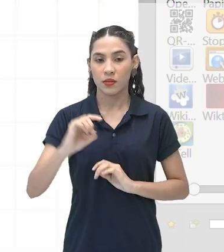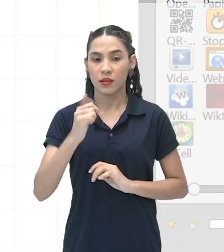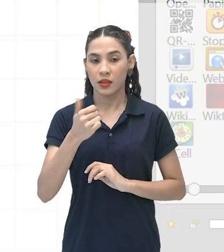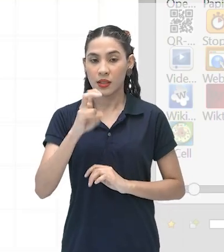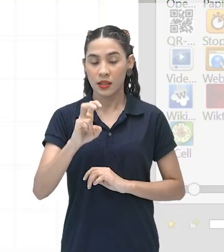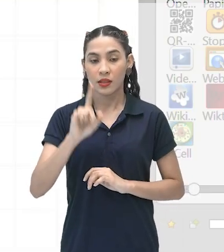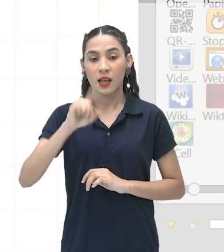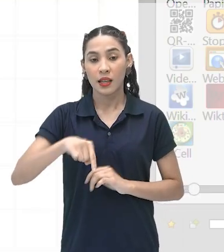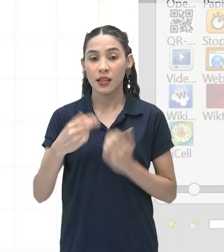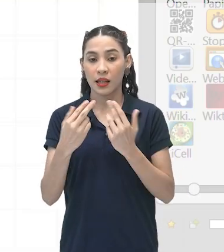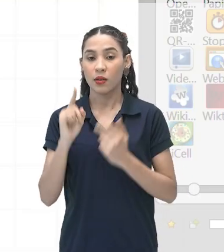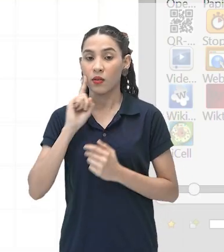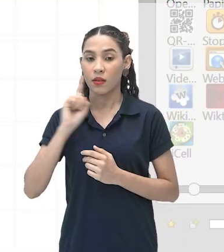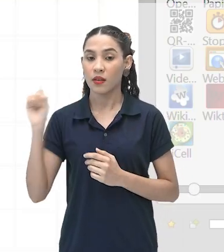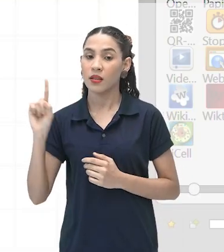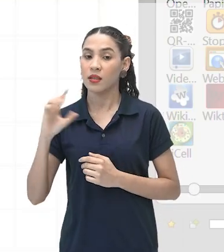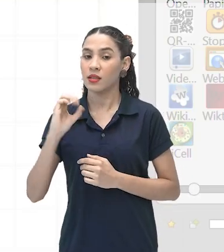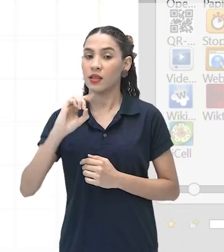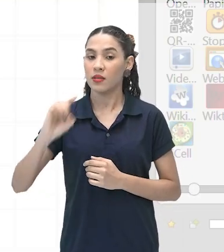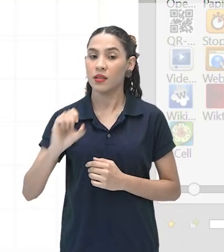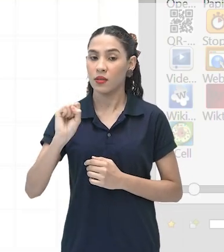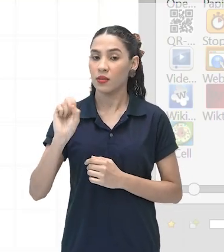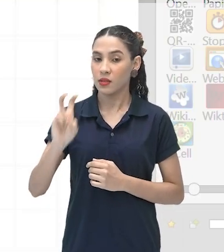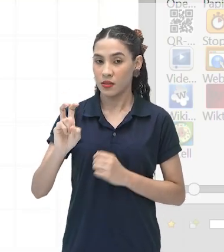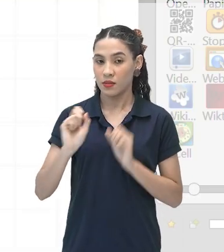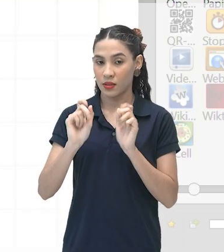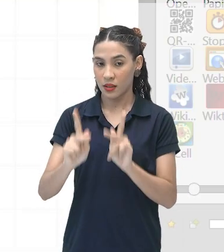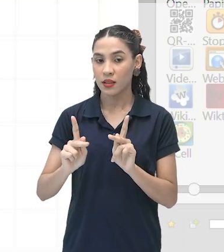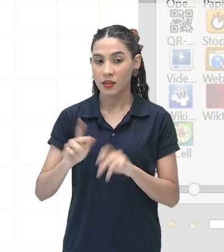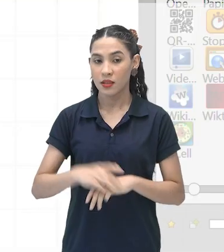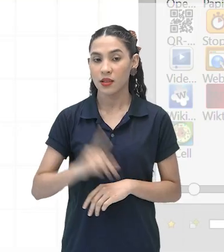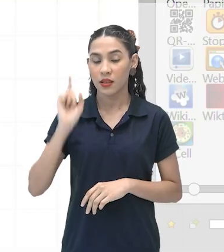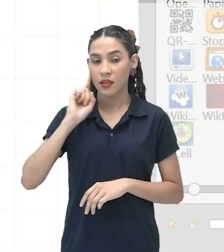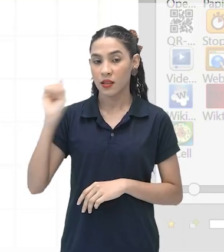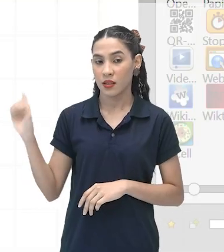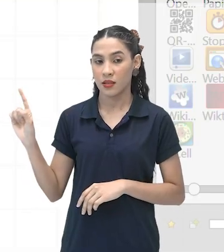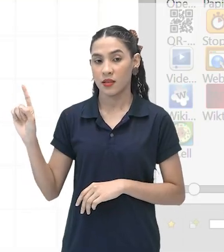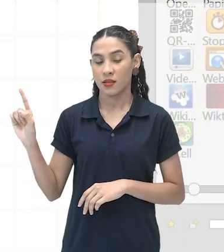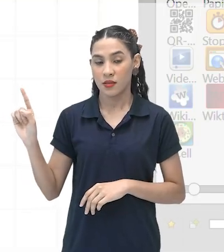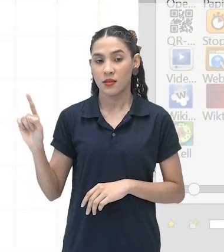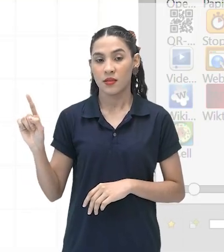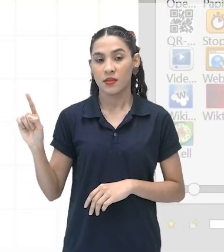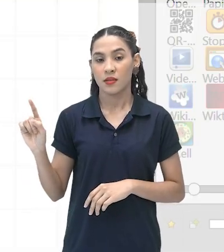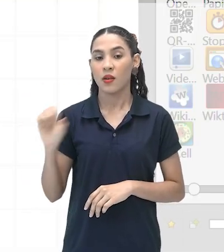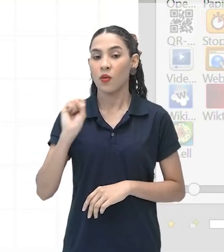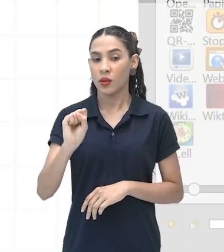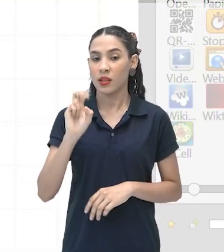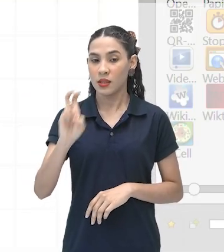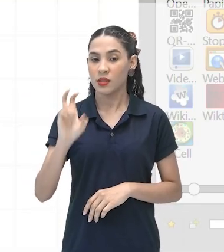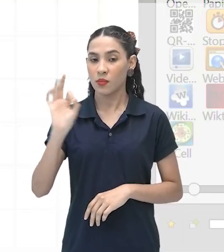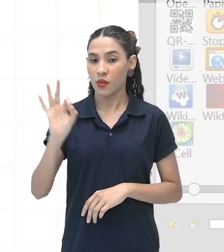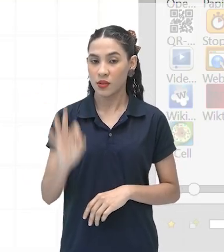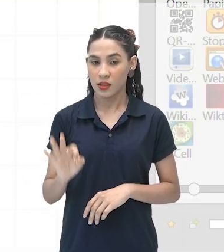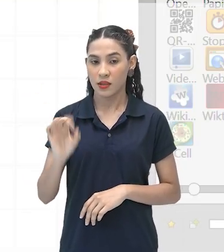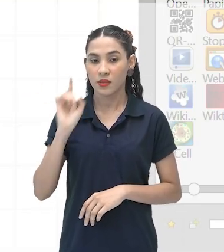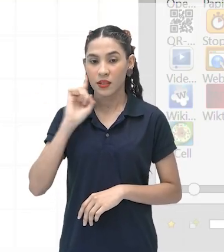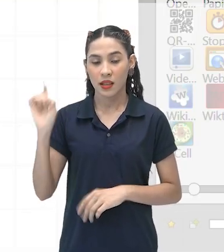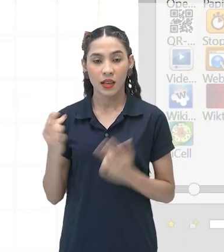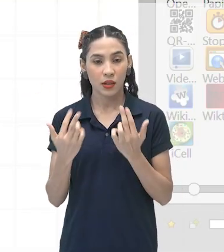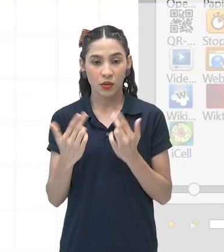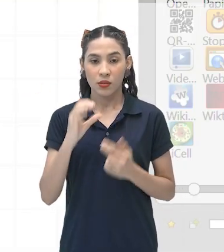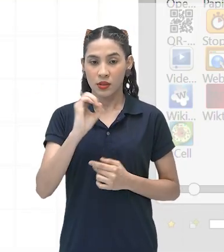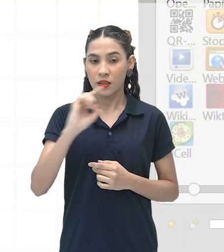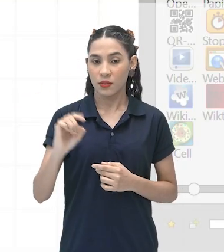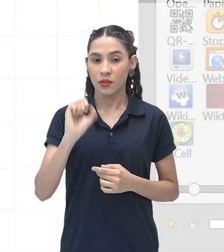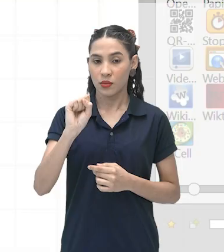0,15. Aqui vai dar 0,85. Tudo bem? Aqui vai dar 85%,